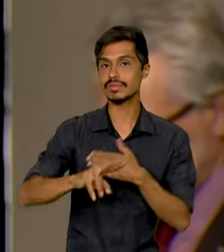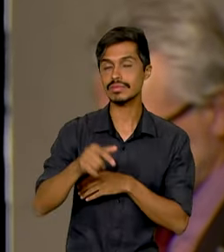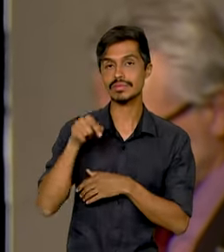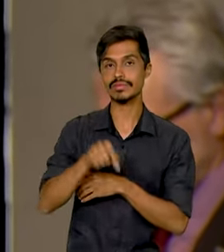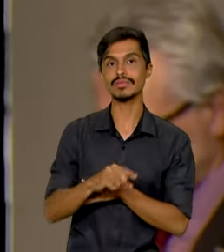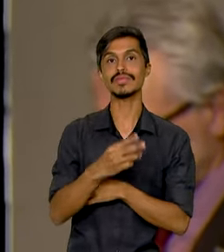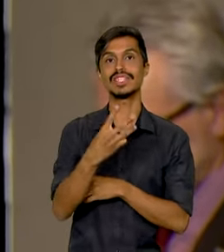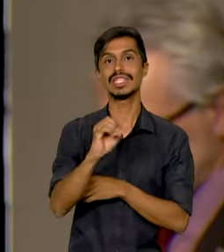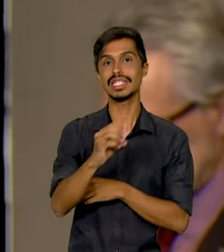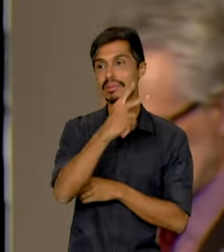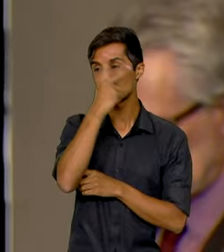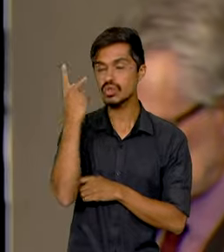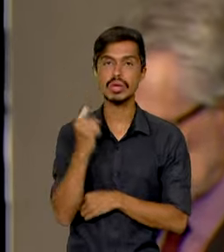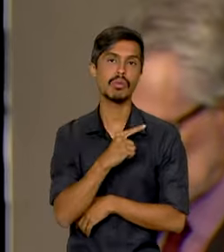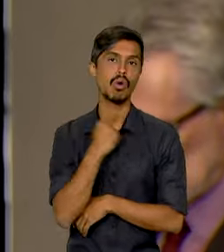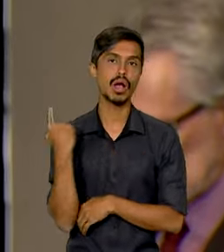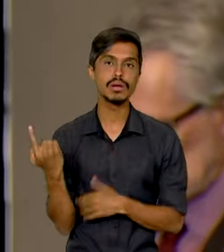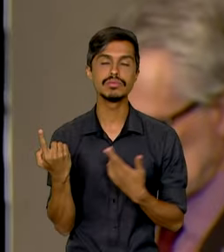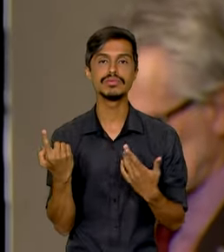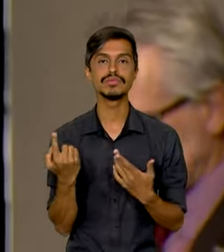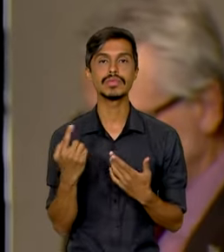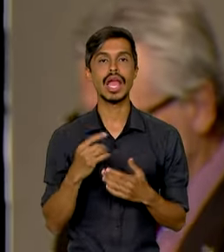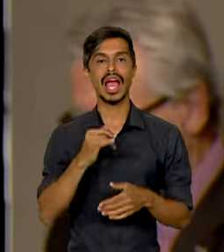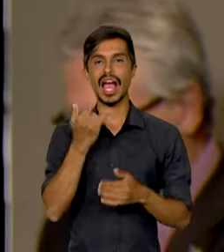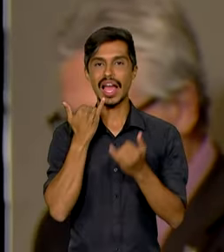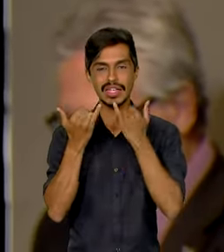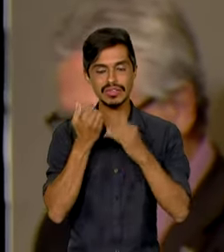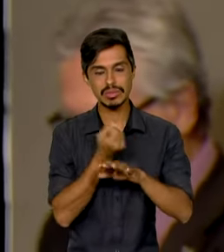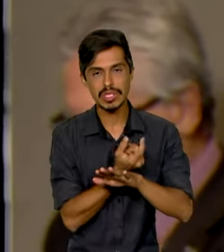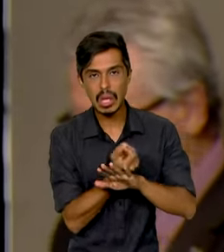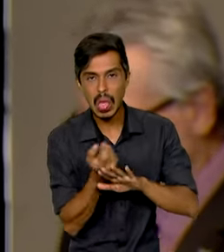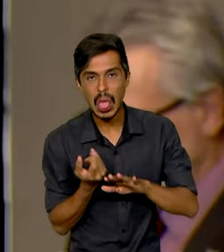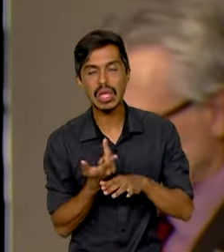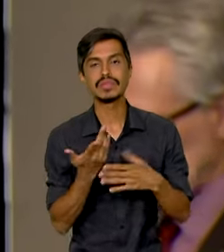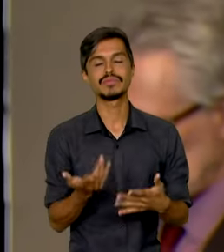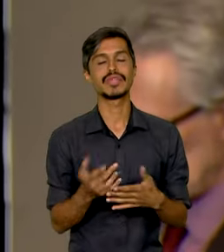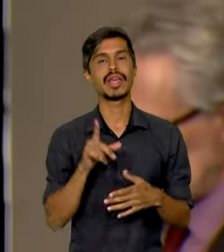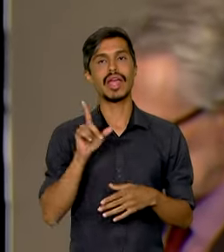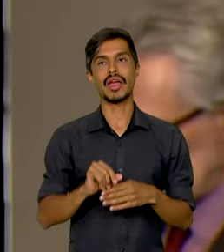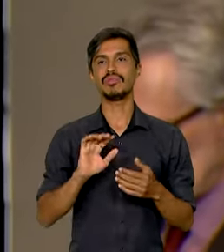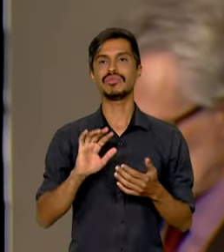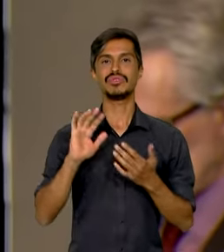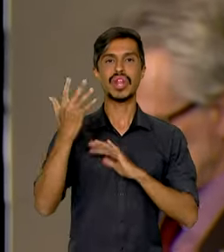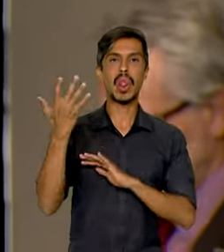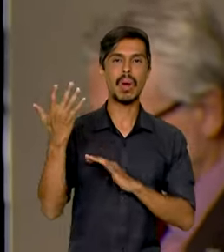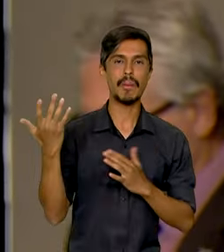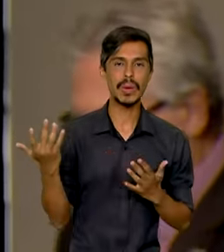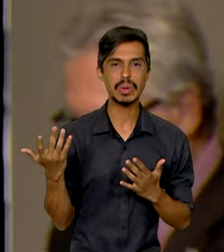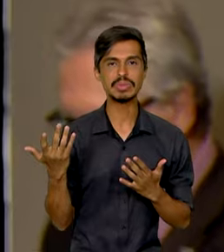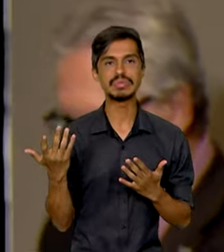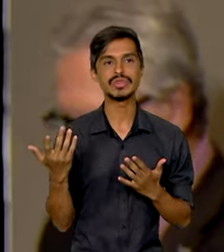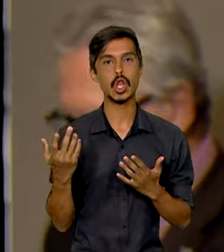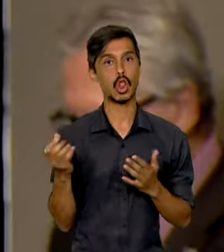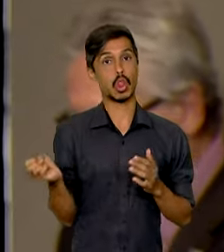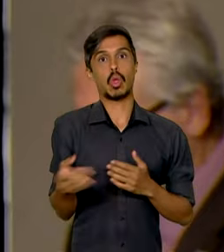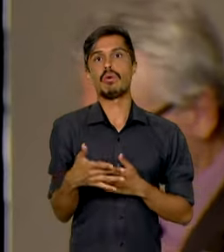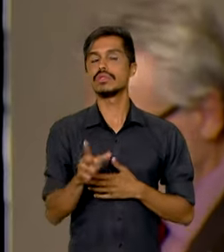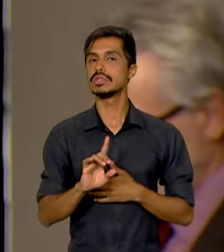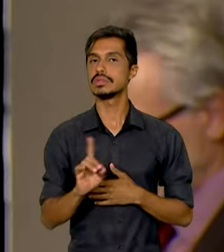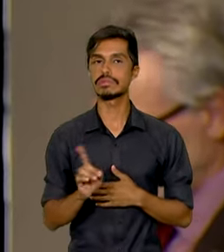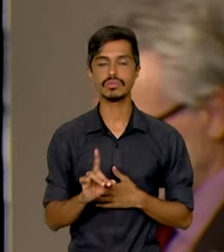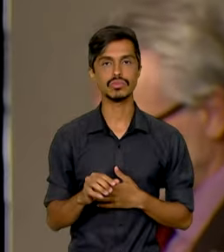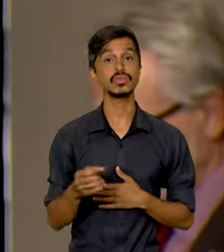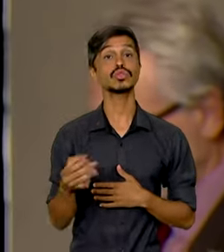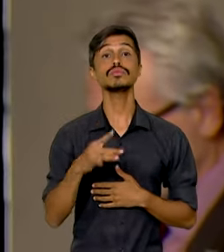momento, de 30 pessoas. A desinformação, minhas senhoras e meus senhores, é um fenômeno que não é novo. O que